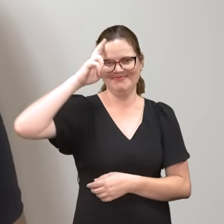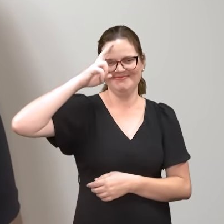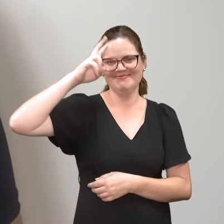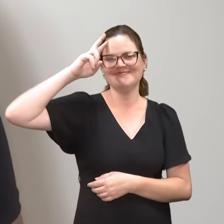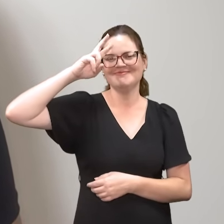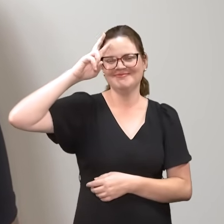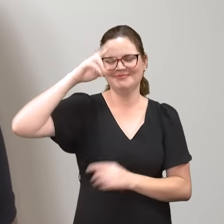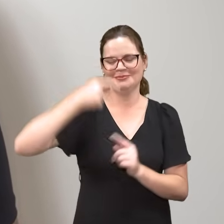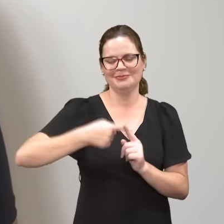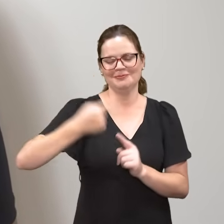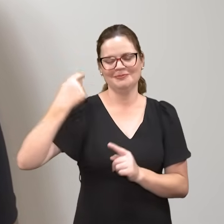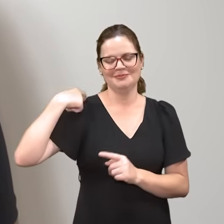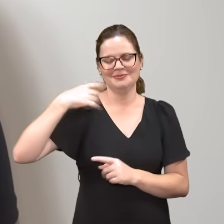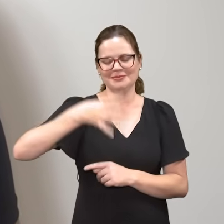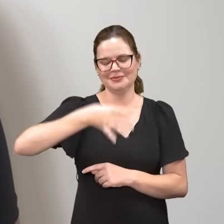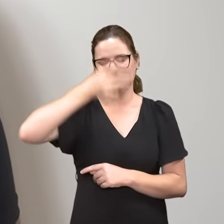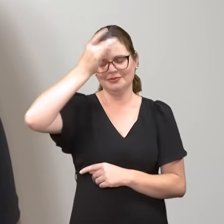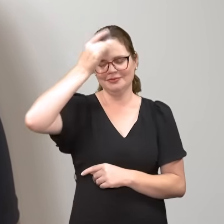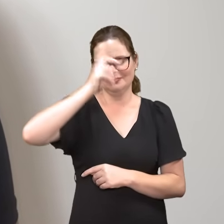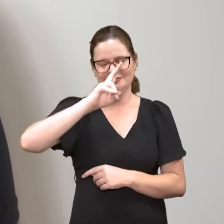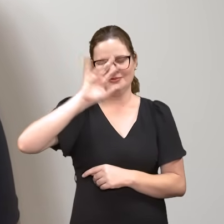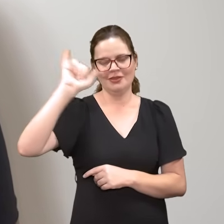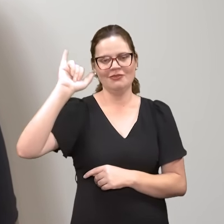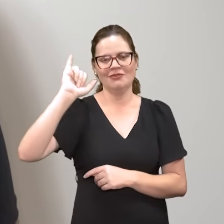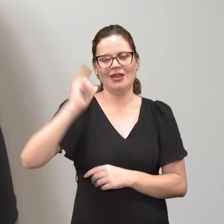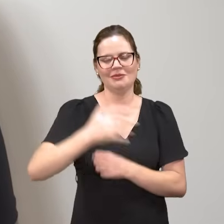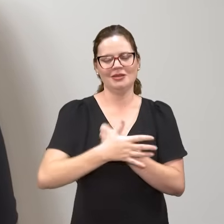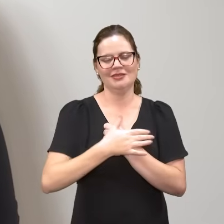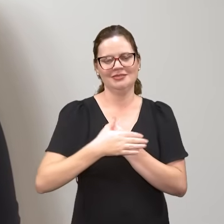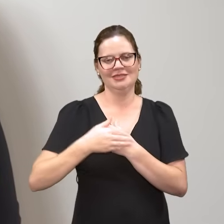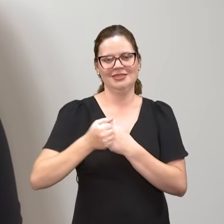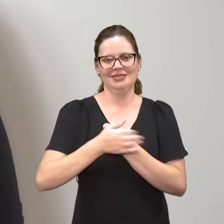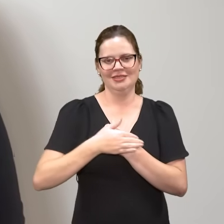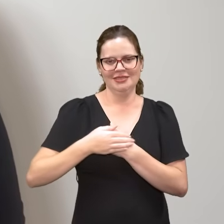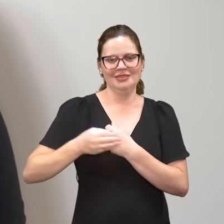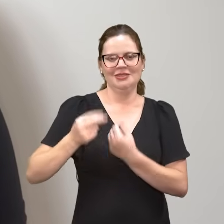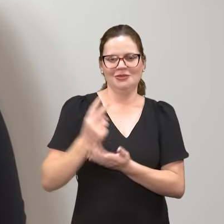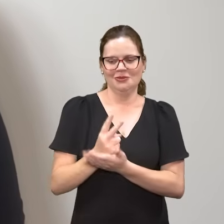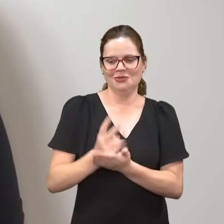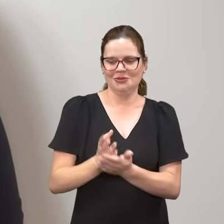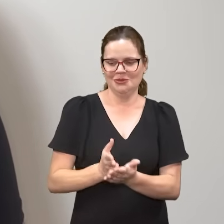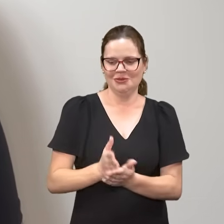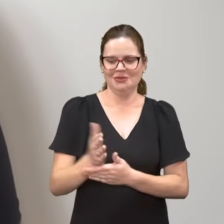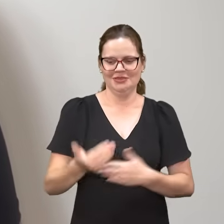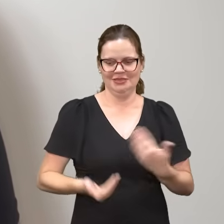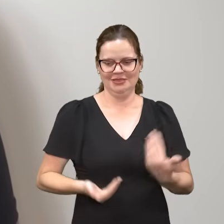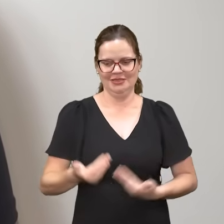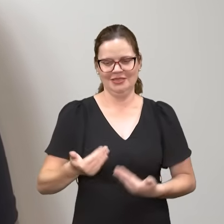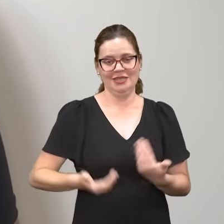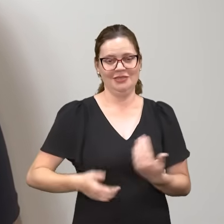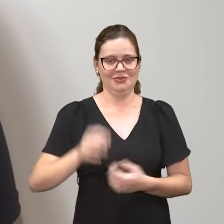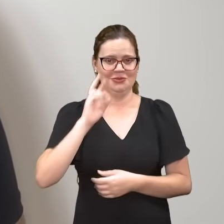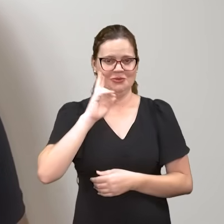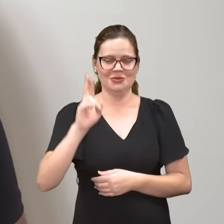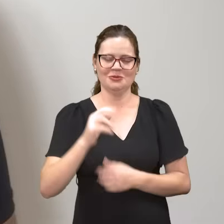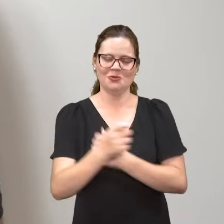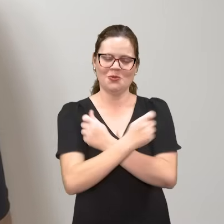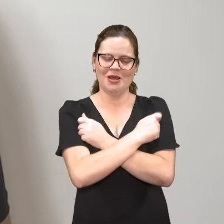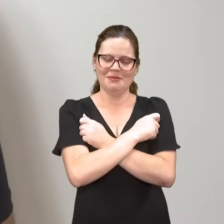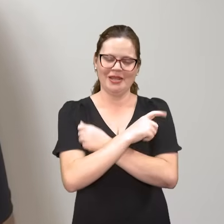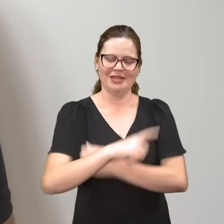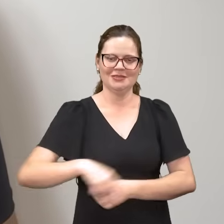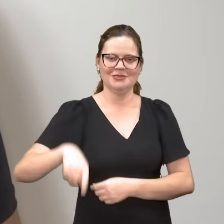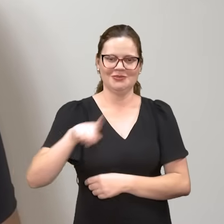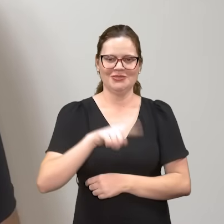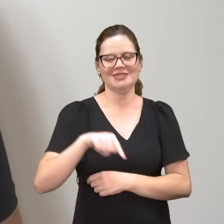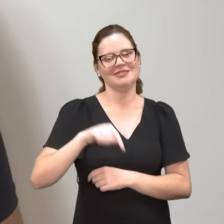recordações ficarão gravadas em nossas mentes como um alento para seguirmos servindo nesta obra do Espírito Santo. Um grande abraço